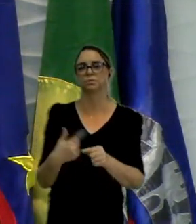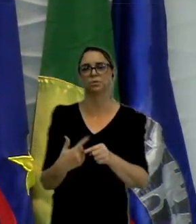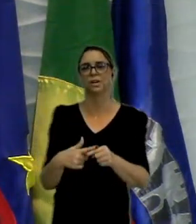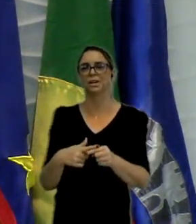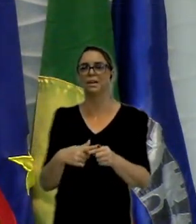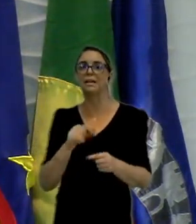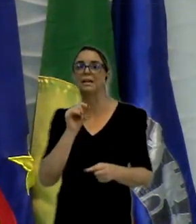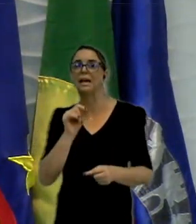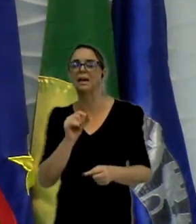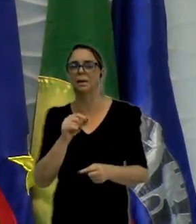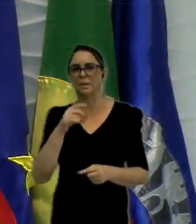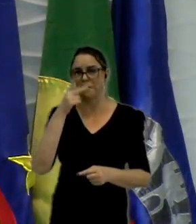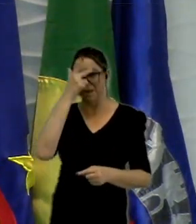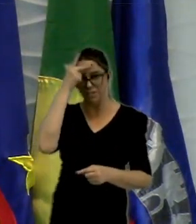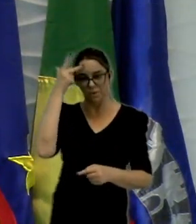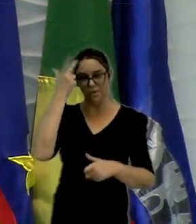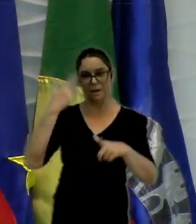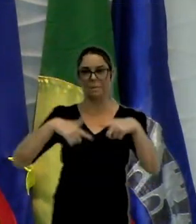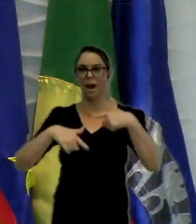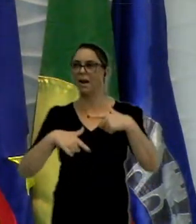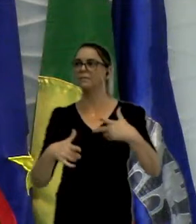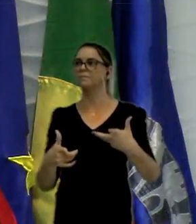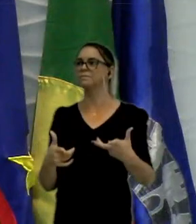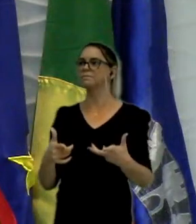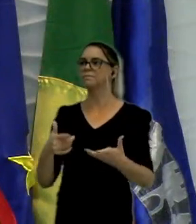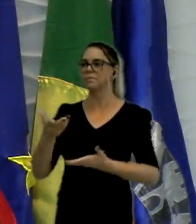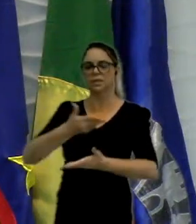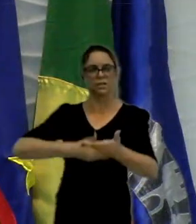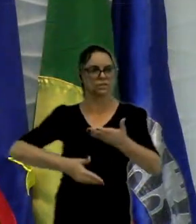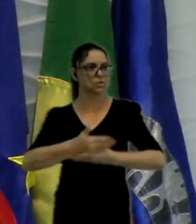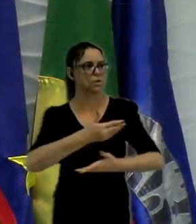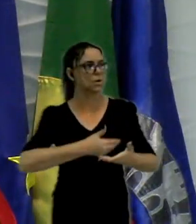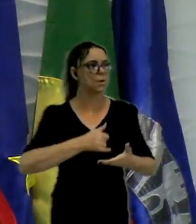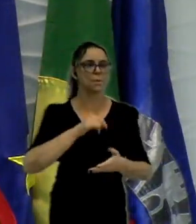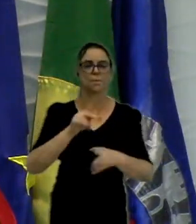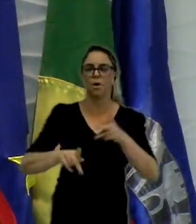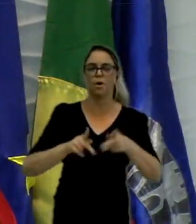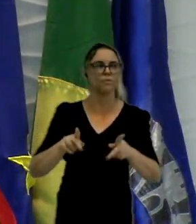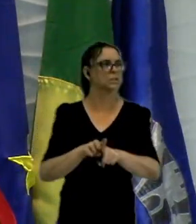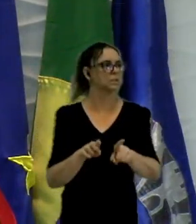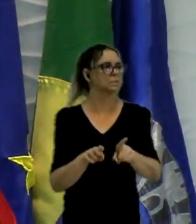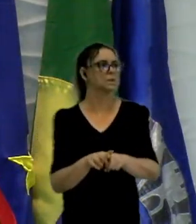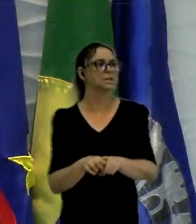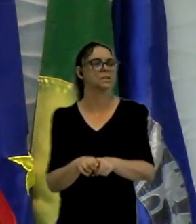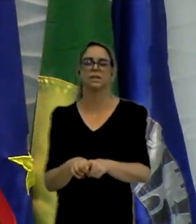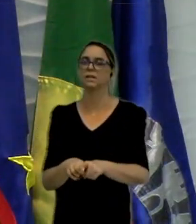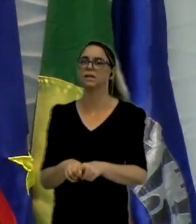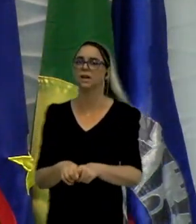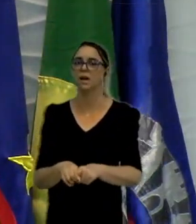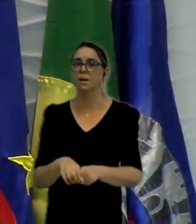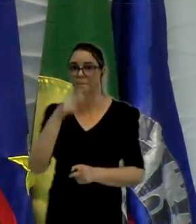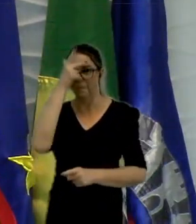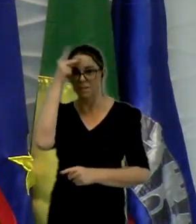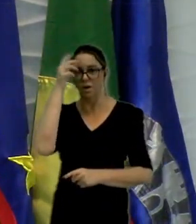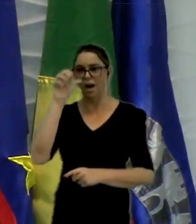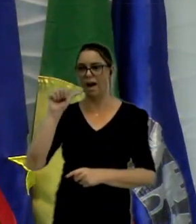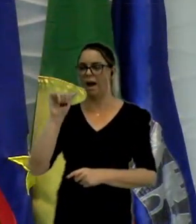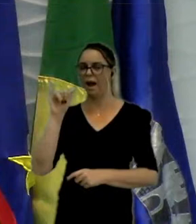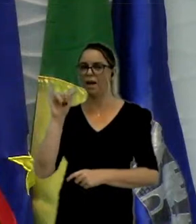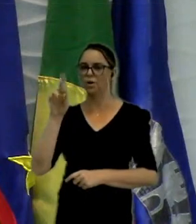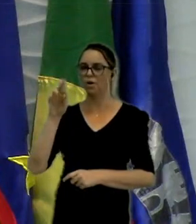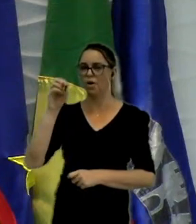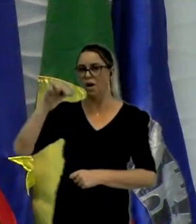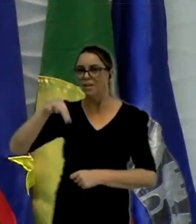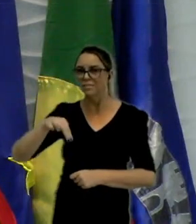mais atende essa casa, os vereadores, quando atende os vereadores, está atendendo a população, o funcionário Airon, também saiu